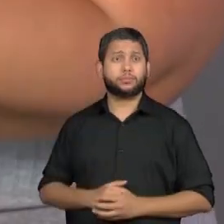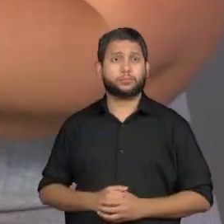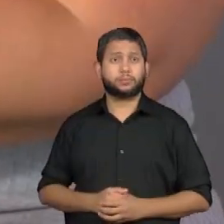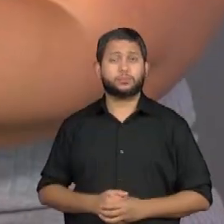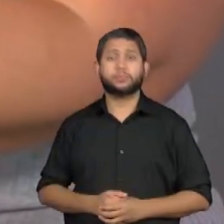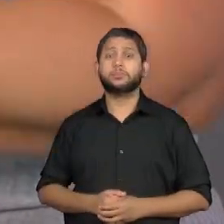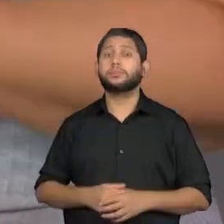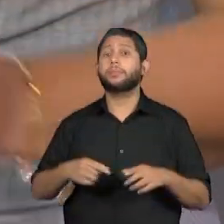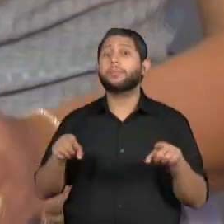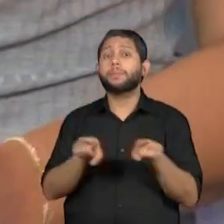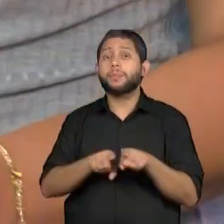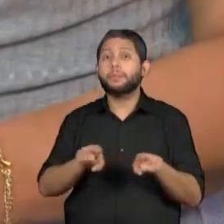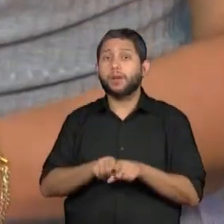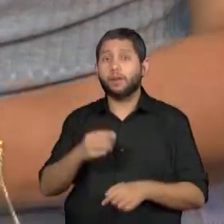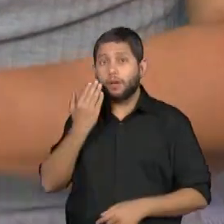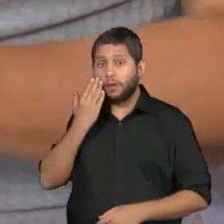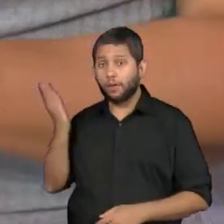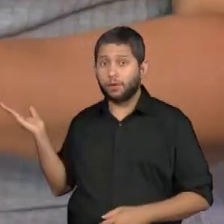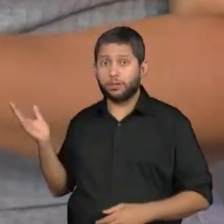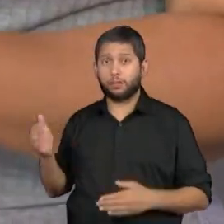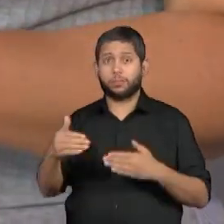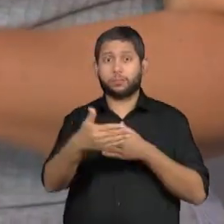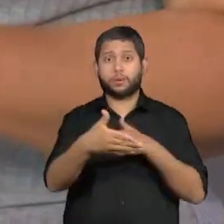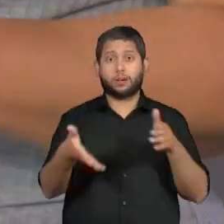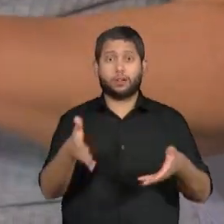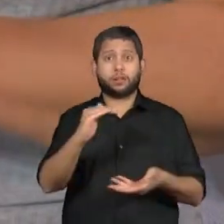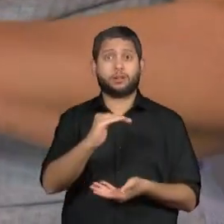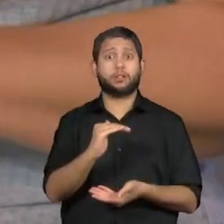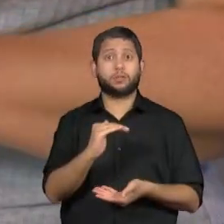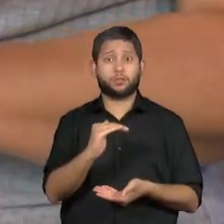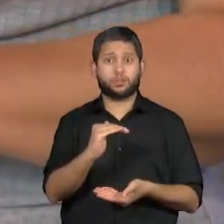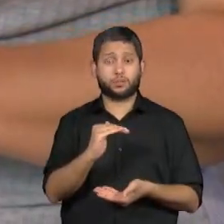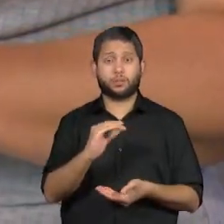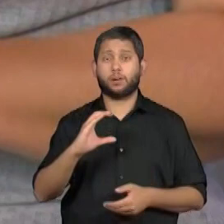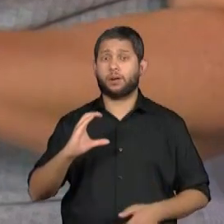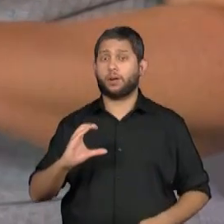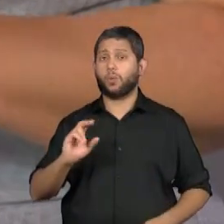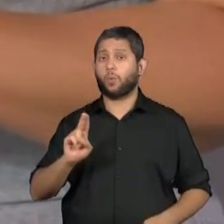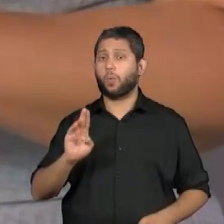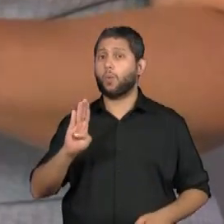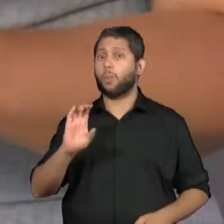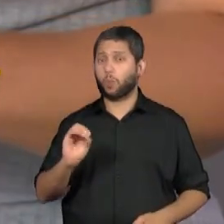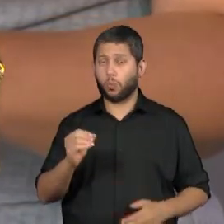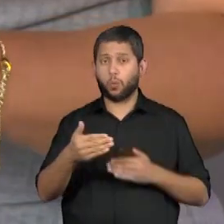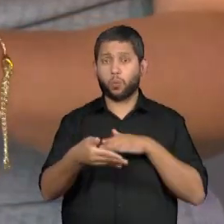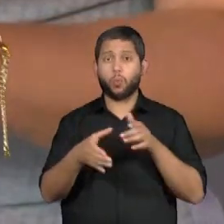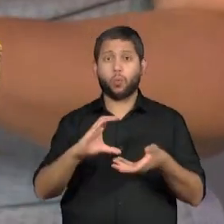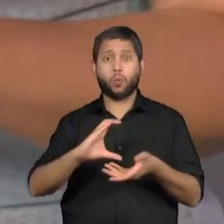E também trouxe uma caixa num formato de cubo, olha só.